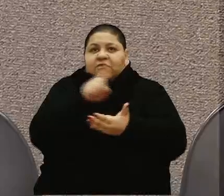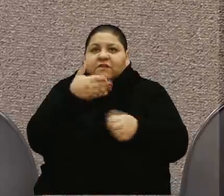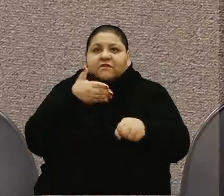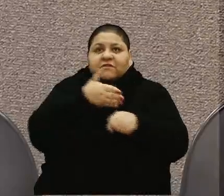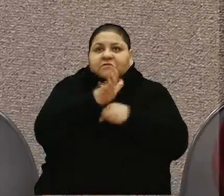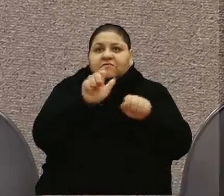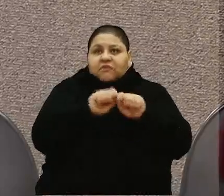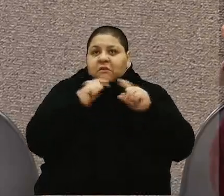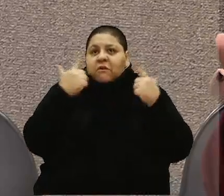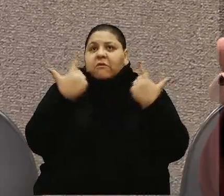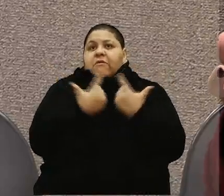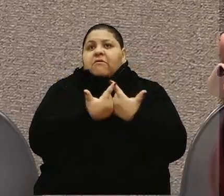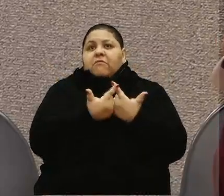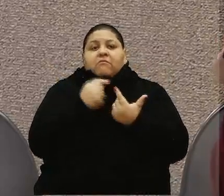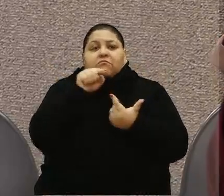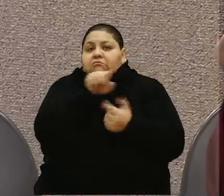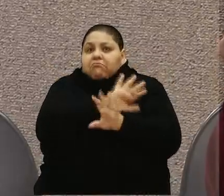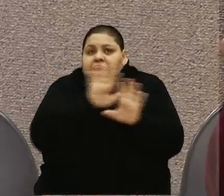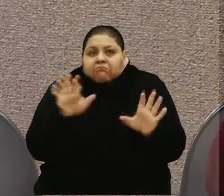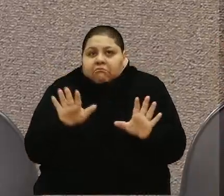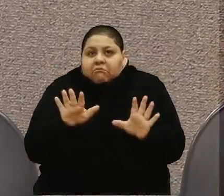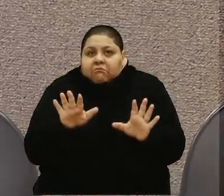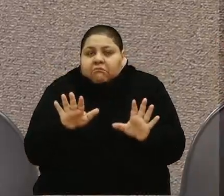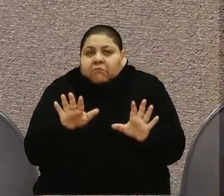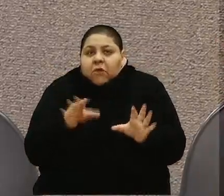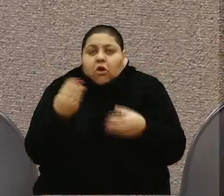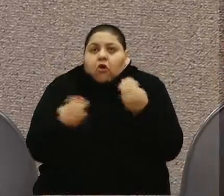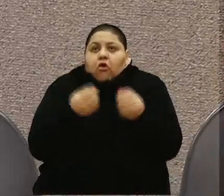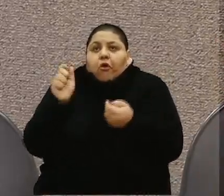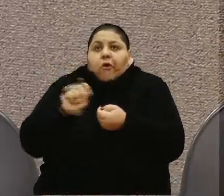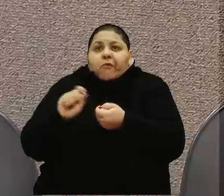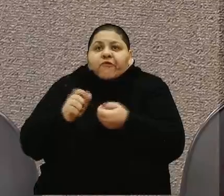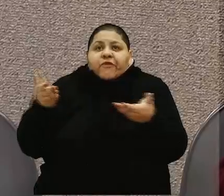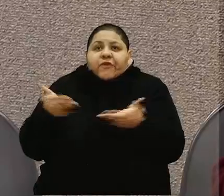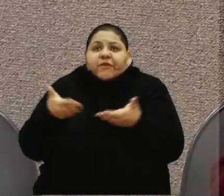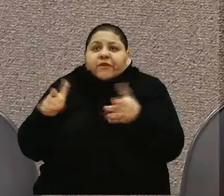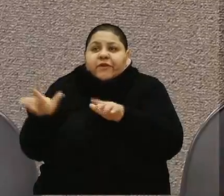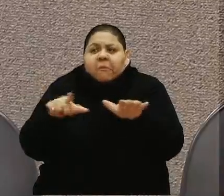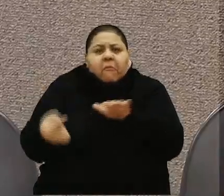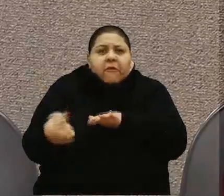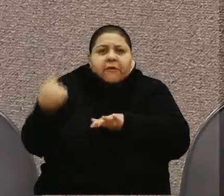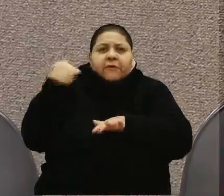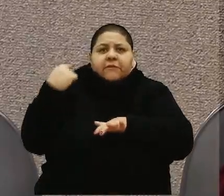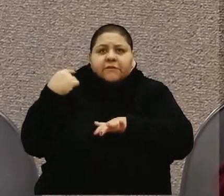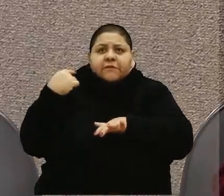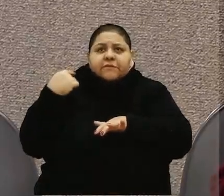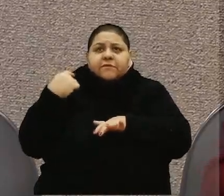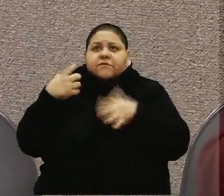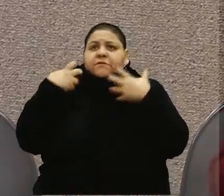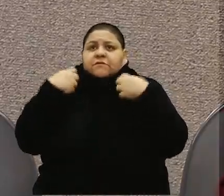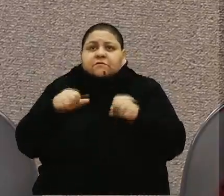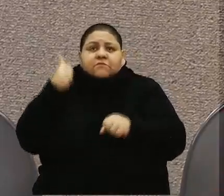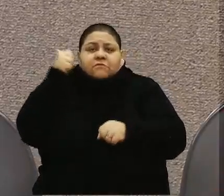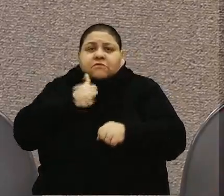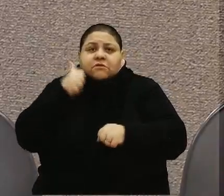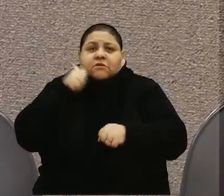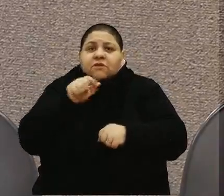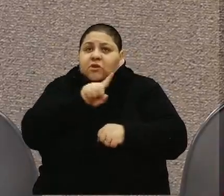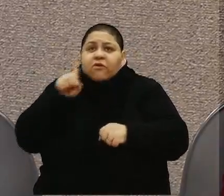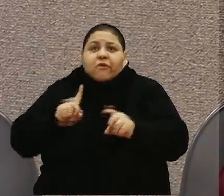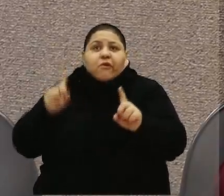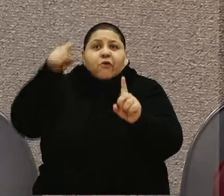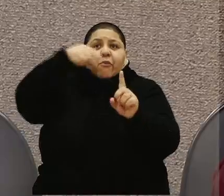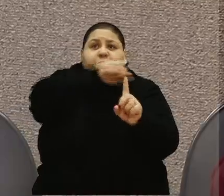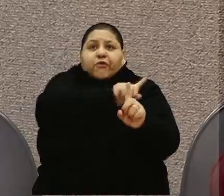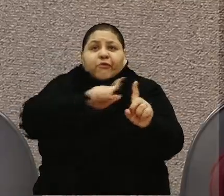na Assembleia, porque não é isso. Como se fez ao contrário agora na semana passada, com a questão da Secretaria das Mulheres, não era a intenção de